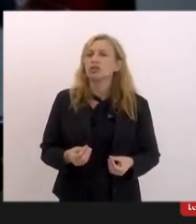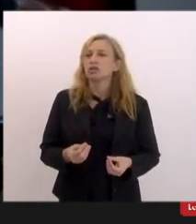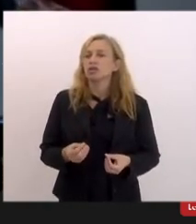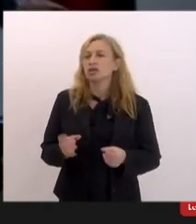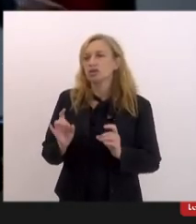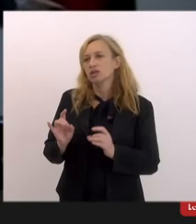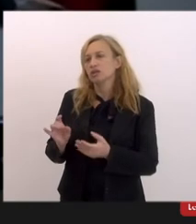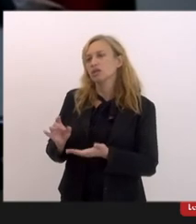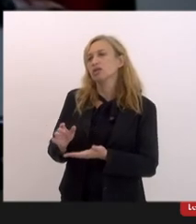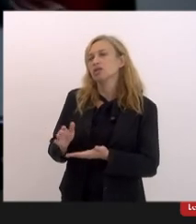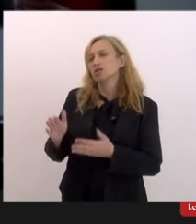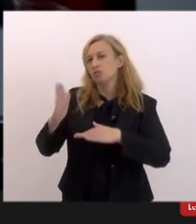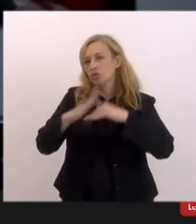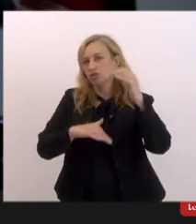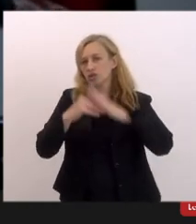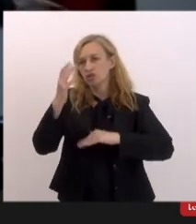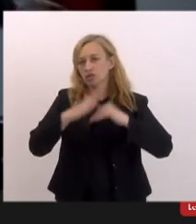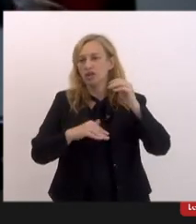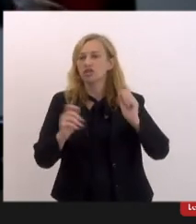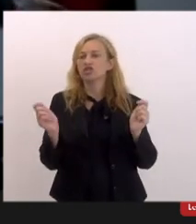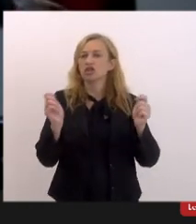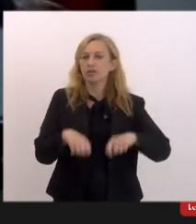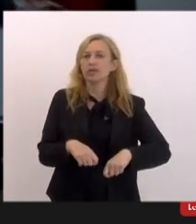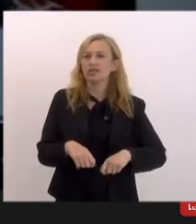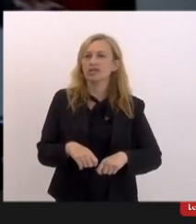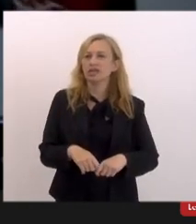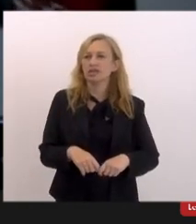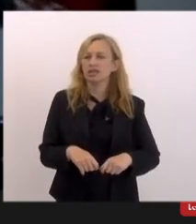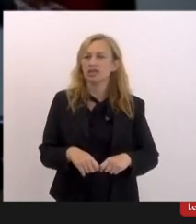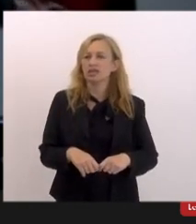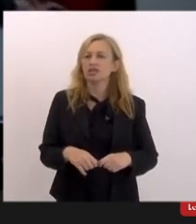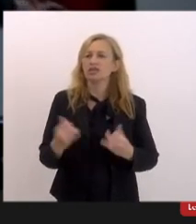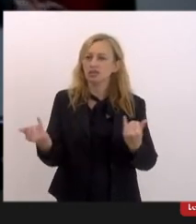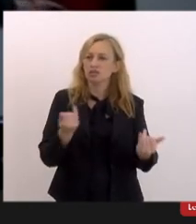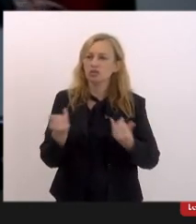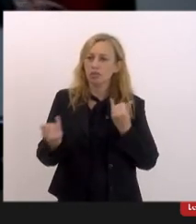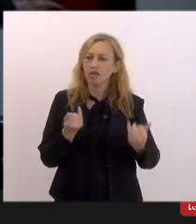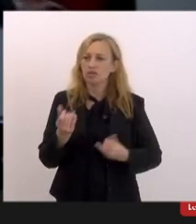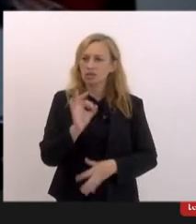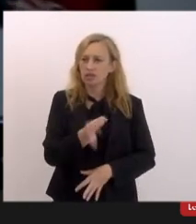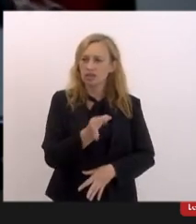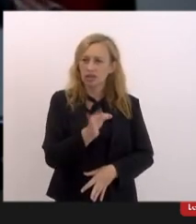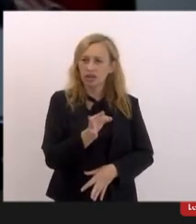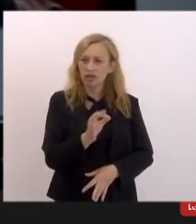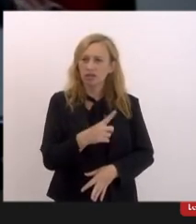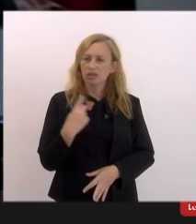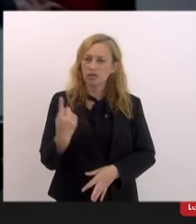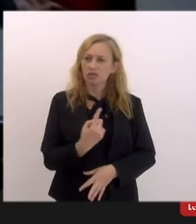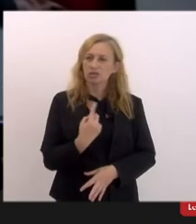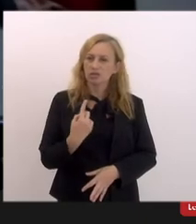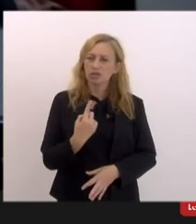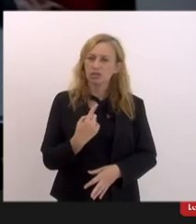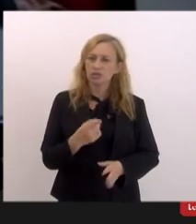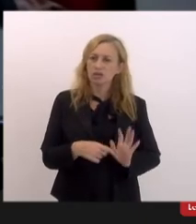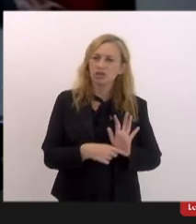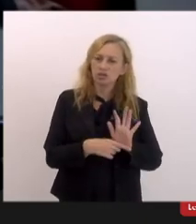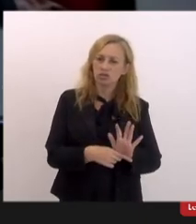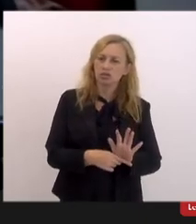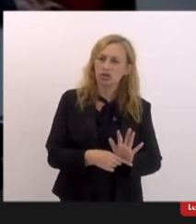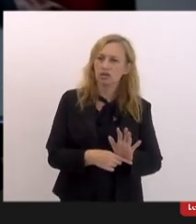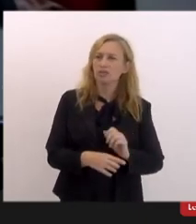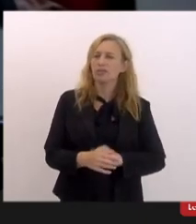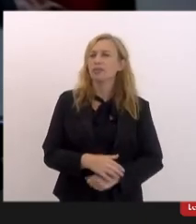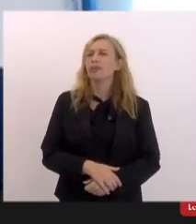técnicos, profissionais capacitados e que dá toda a orientação para nós passarmos para as nossas unidades.